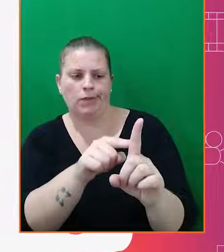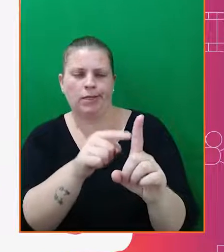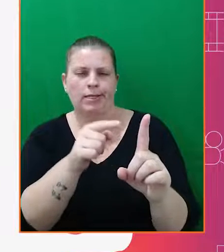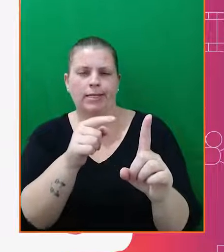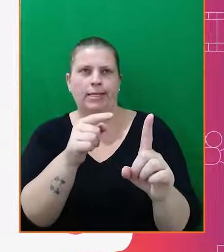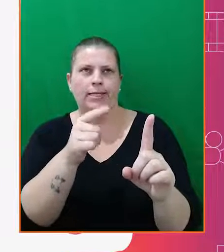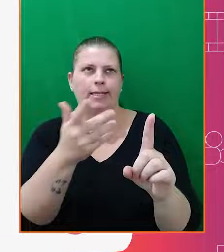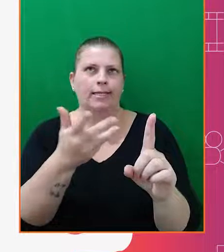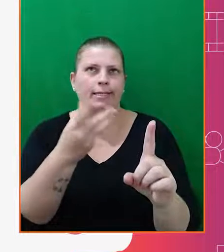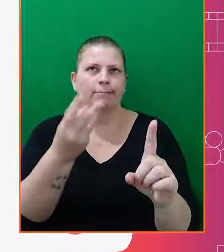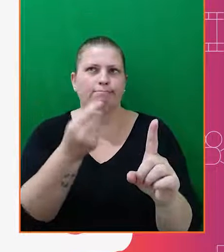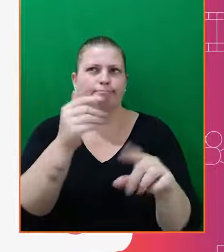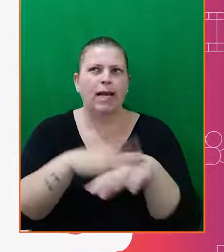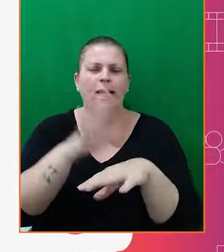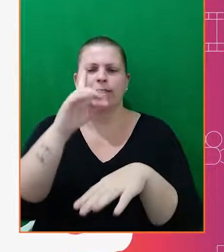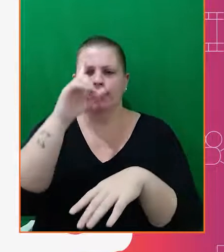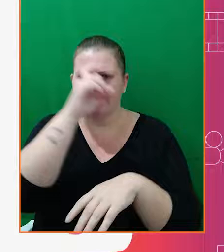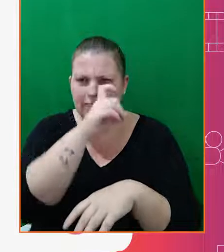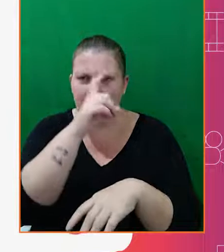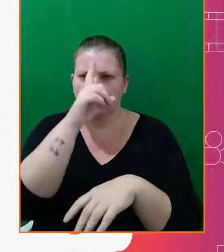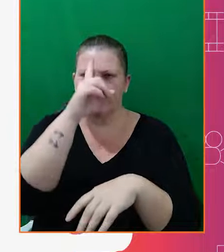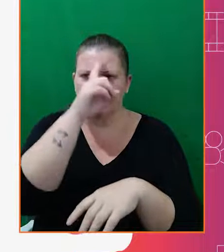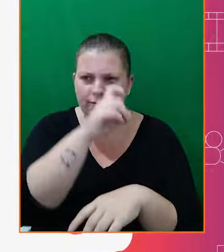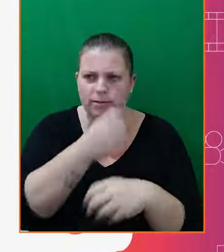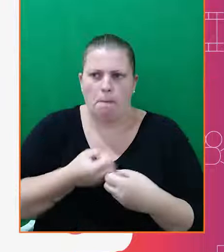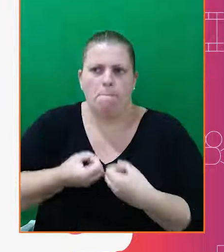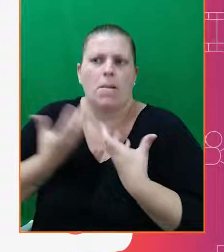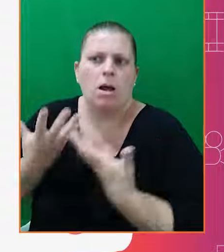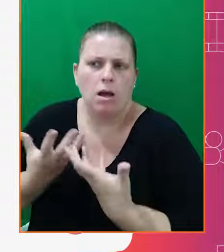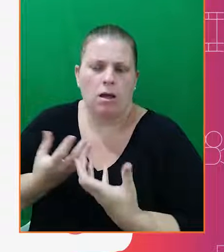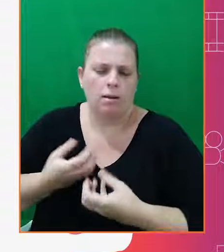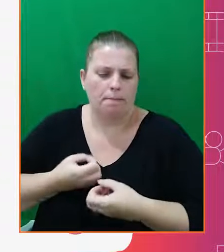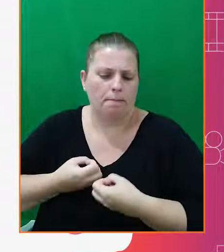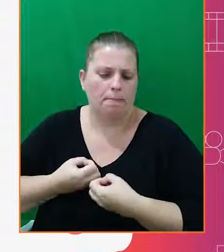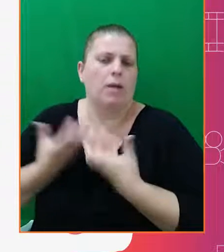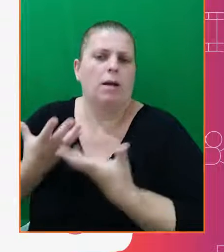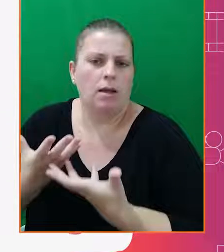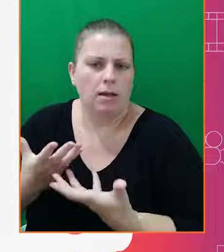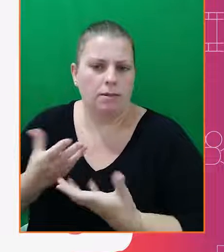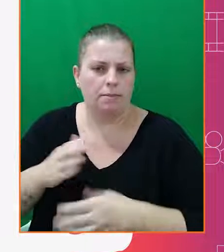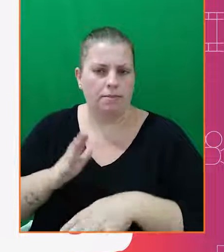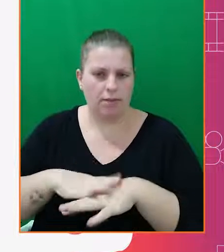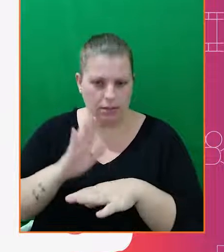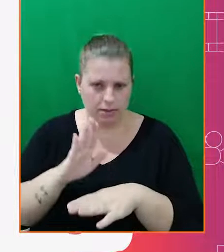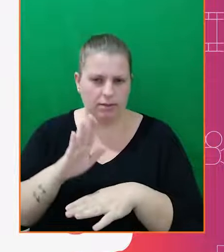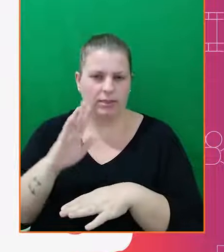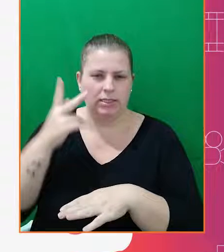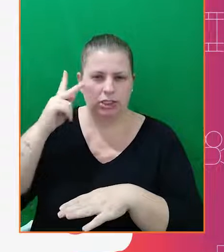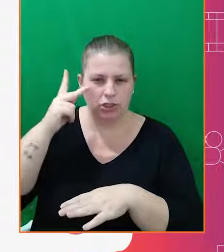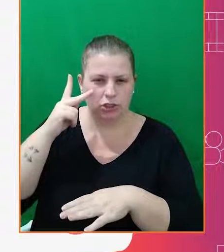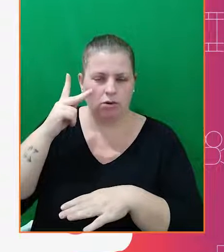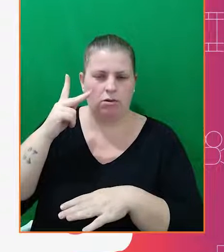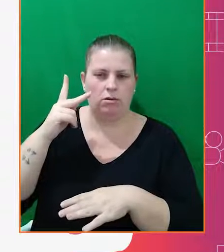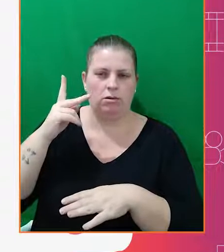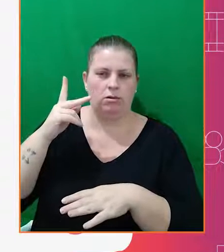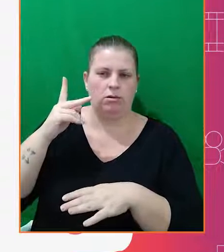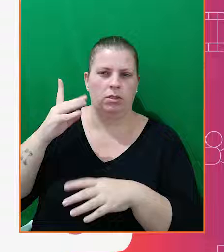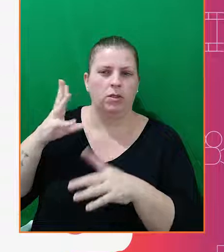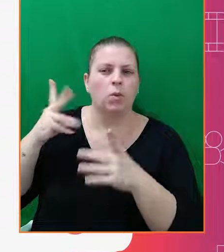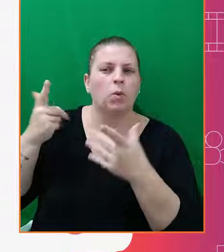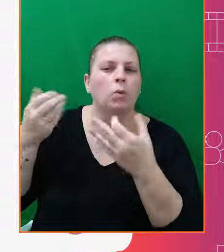ele enfrentar esses dilemas cada vez mais difíceis. Então a função do personagem é trazer à